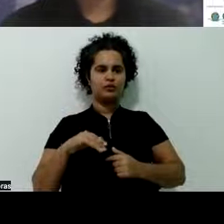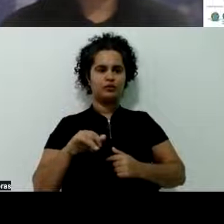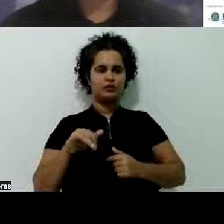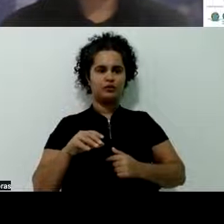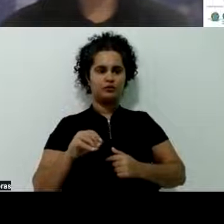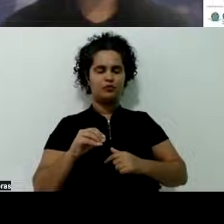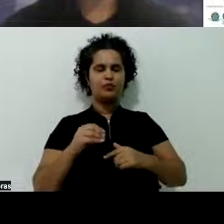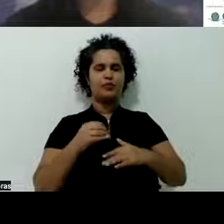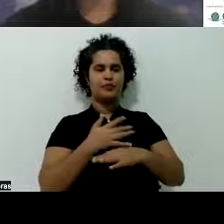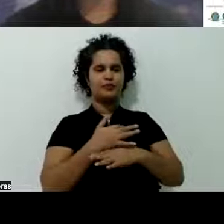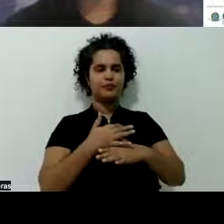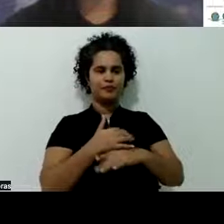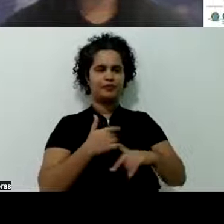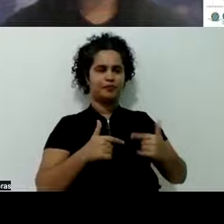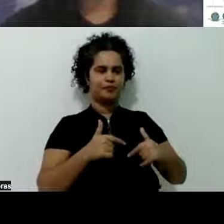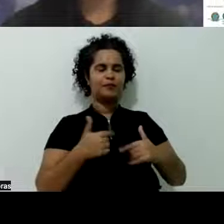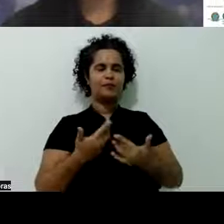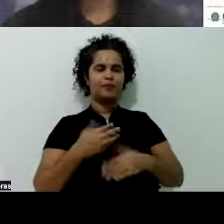estamos aí na equipe.